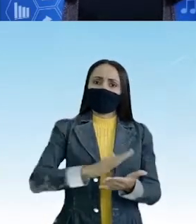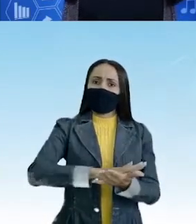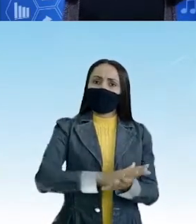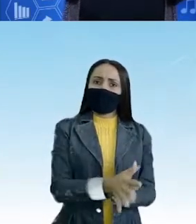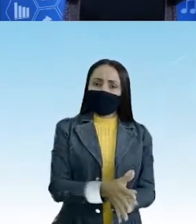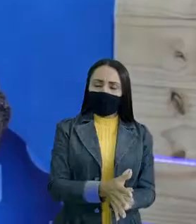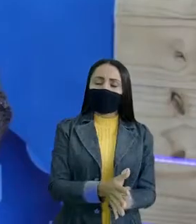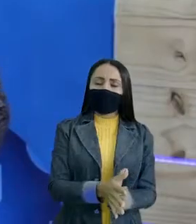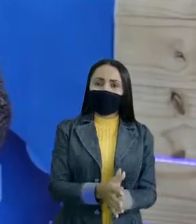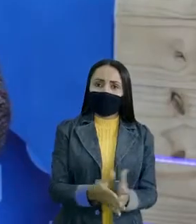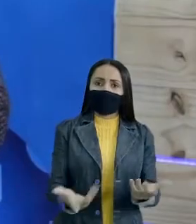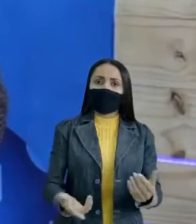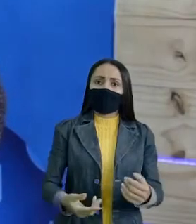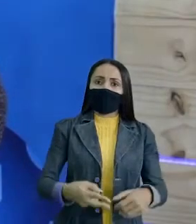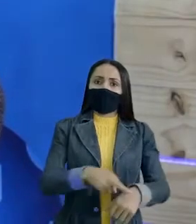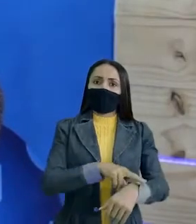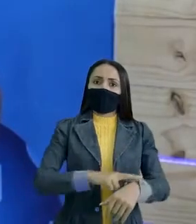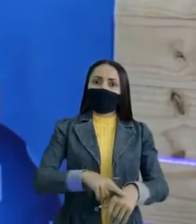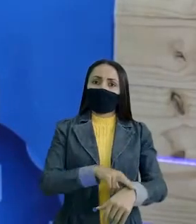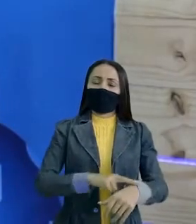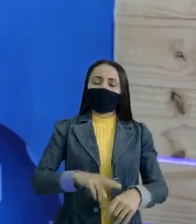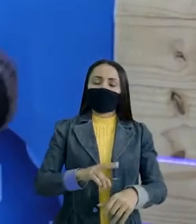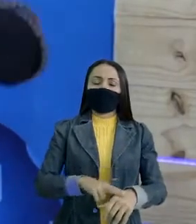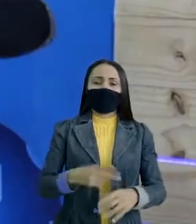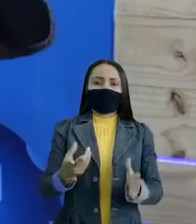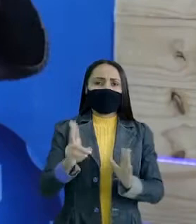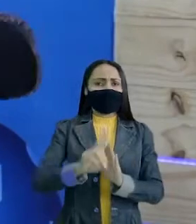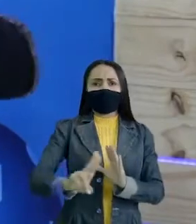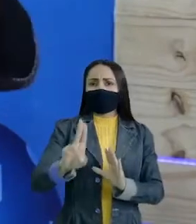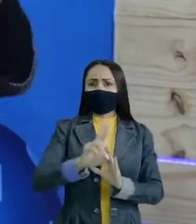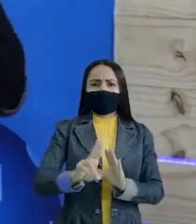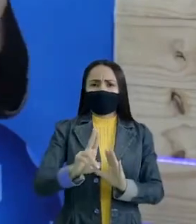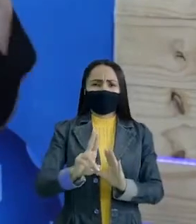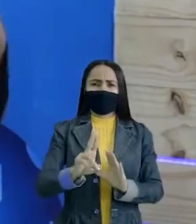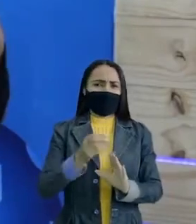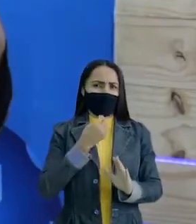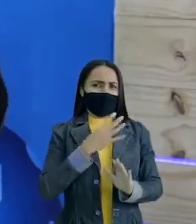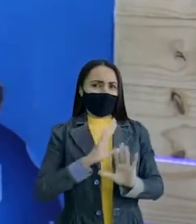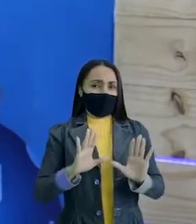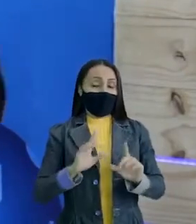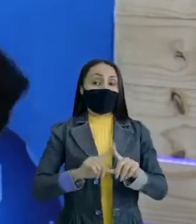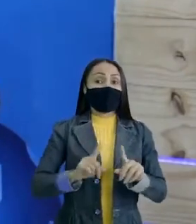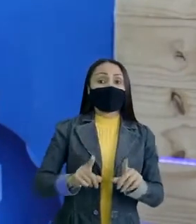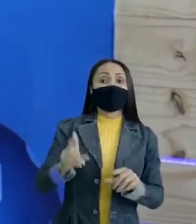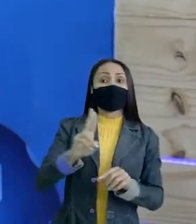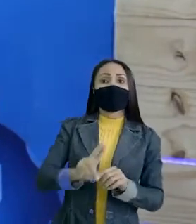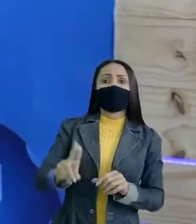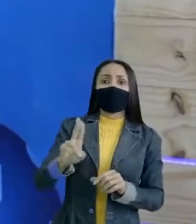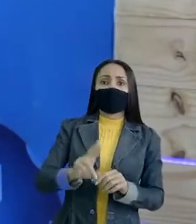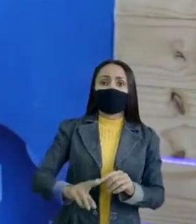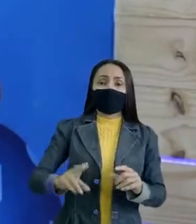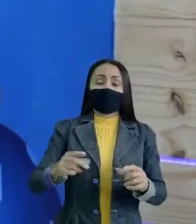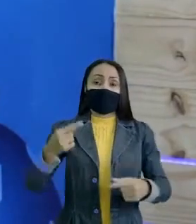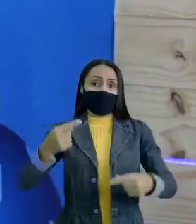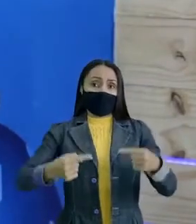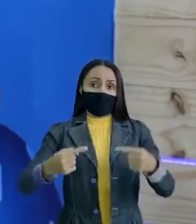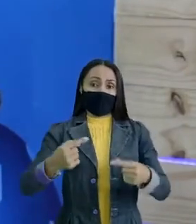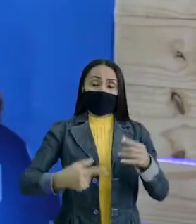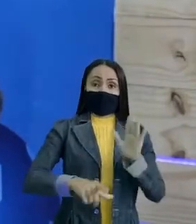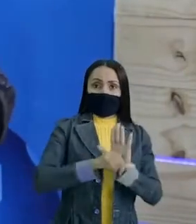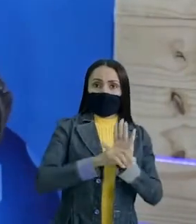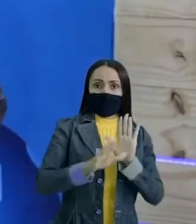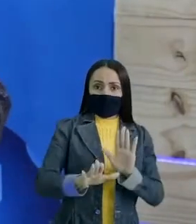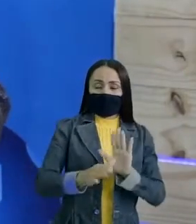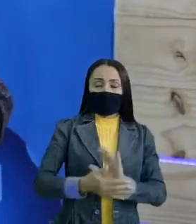raça, tá? Não é muito legal a gente utilizar, não. Só que a gente ainda utiliza para termo político e legislação, tá bom?